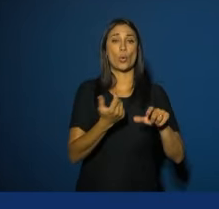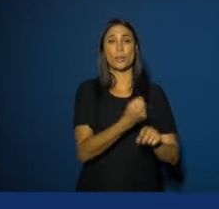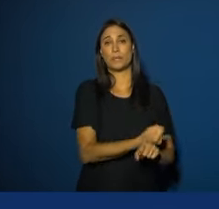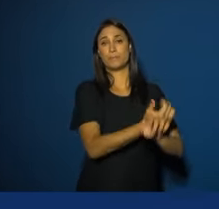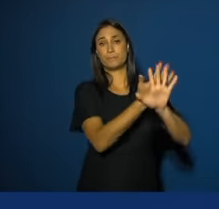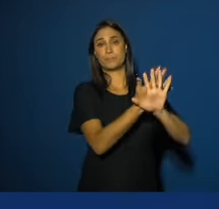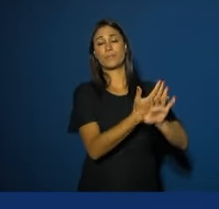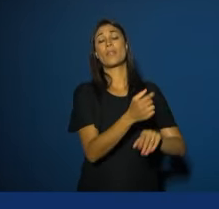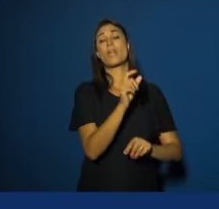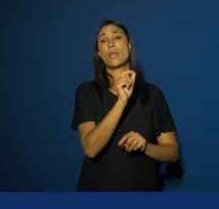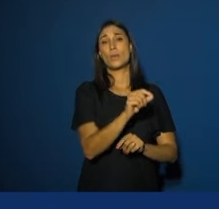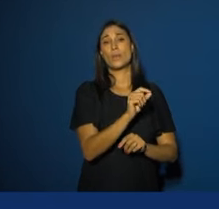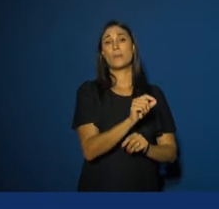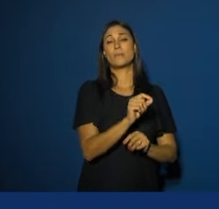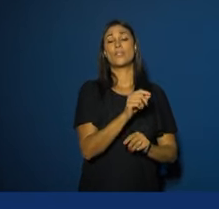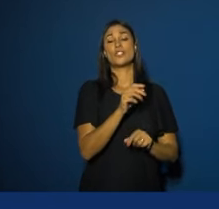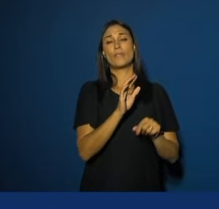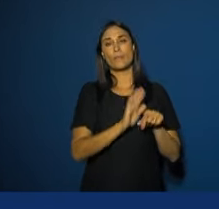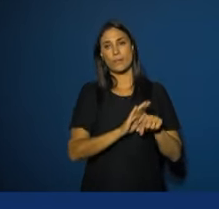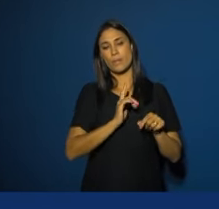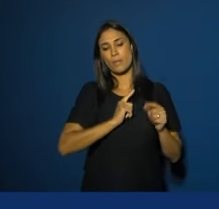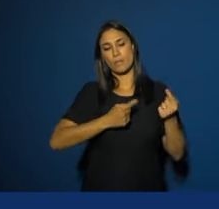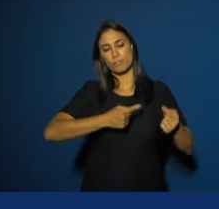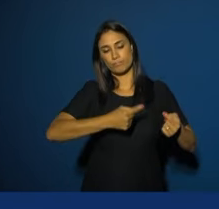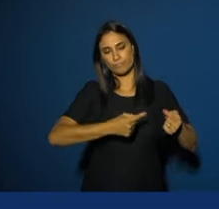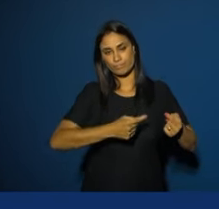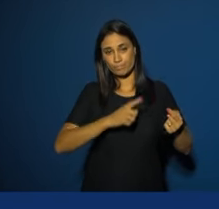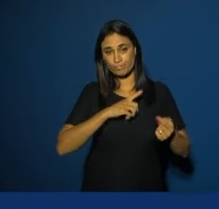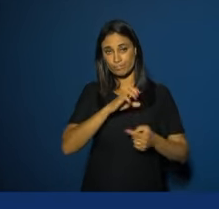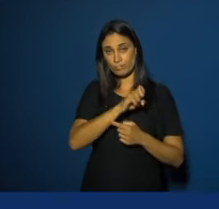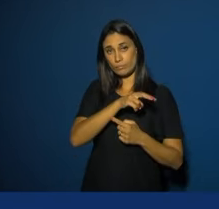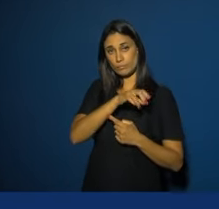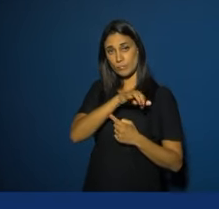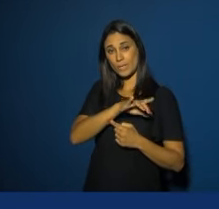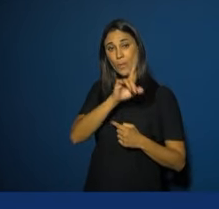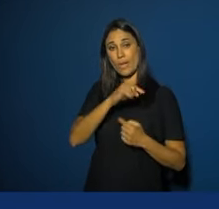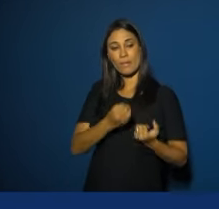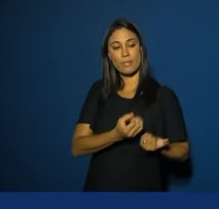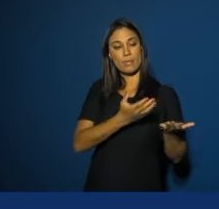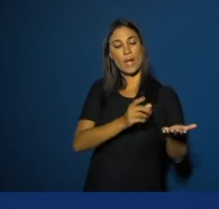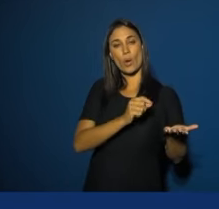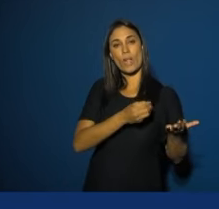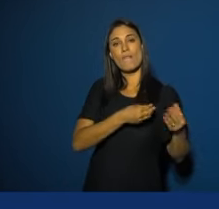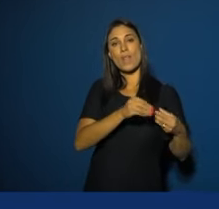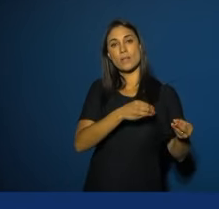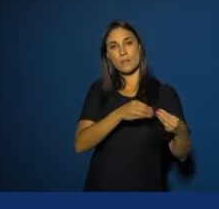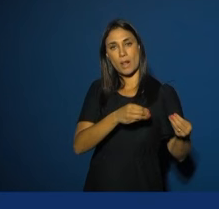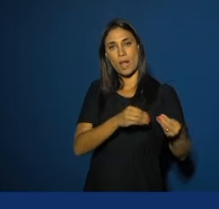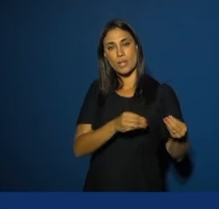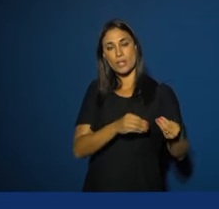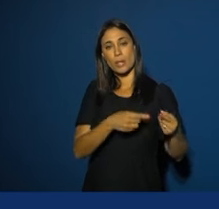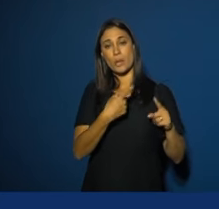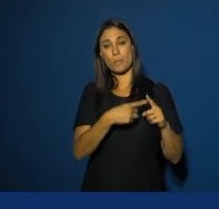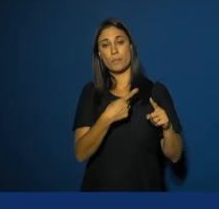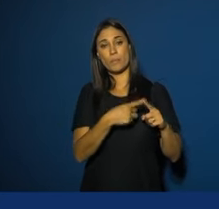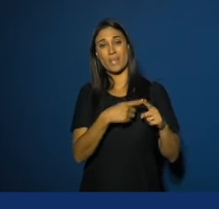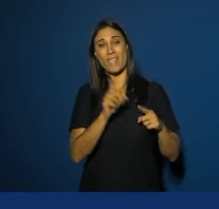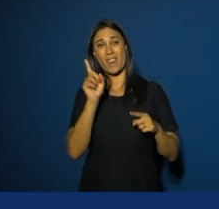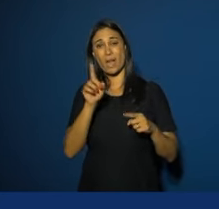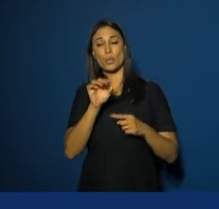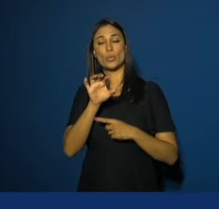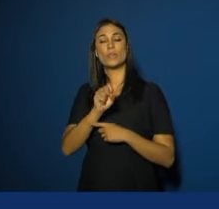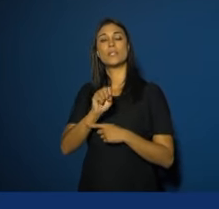competição maior, mas o que a gente vê que a Eneva vai ser capaz de ofertar é flexibilidade para esse mercado. Porque no Hub